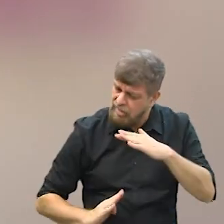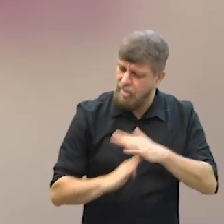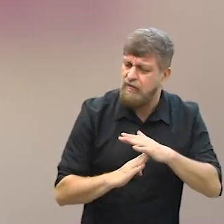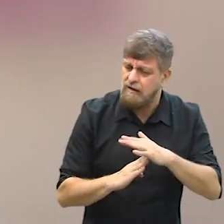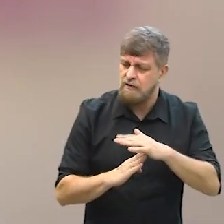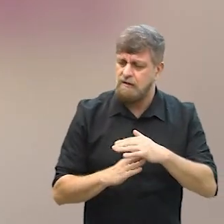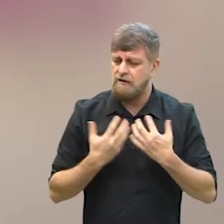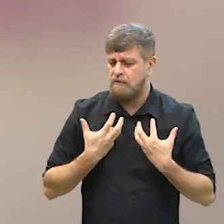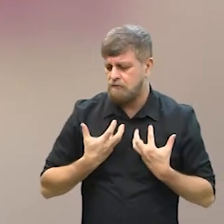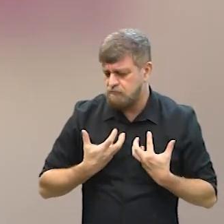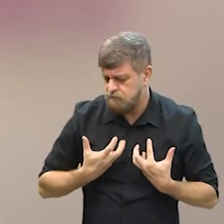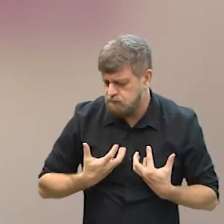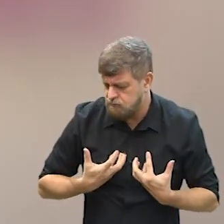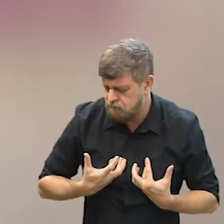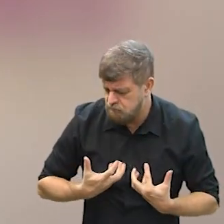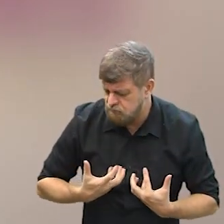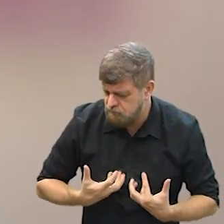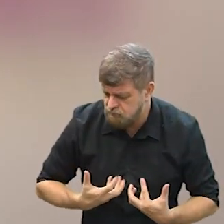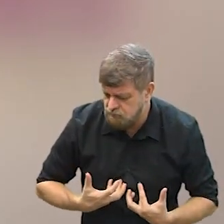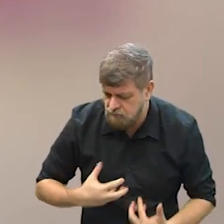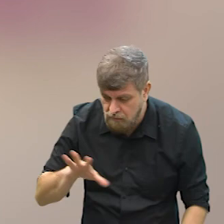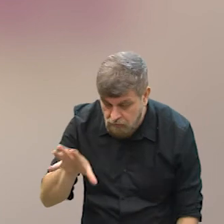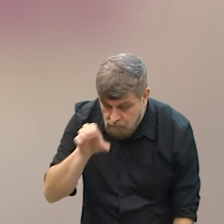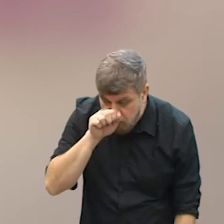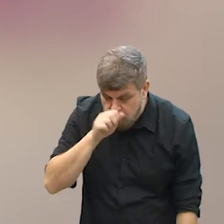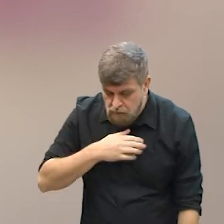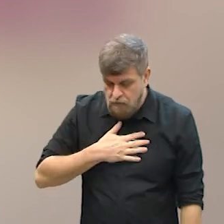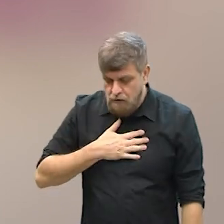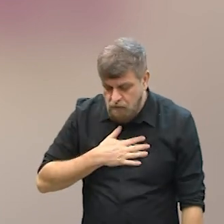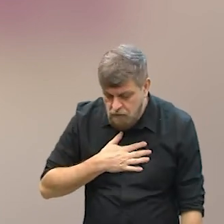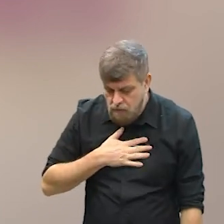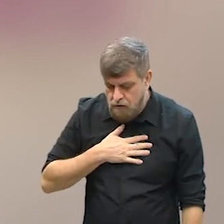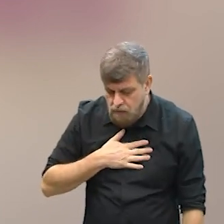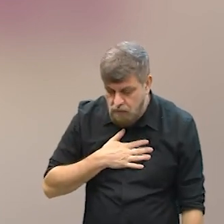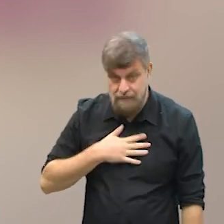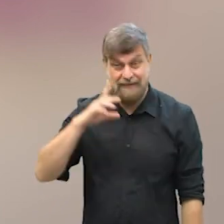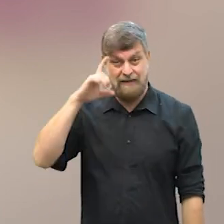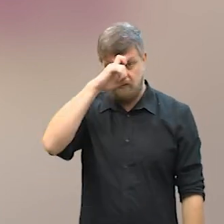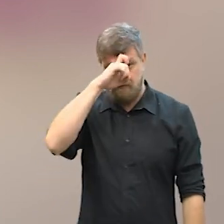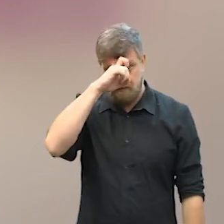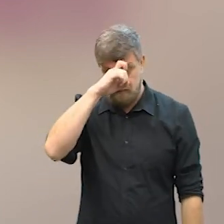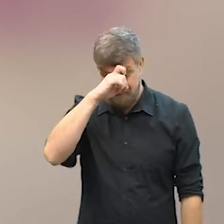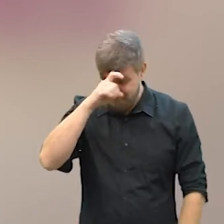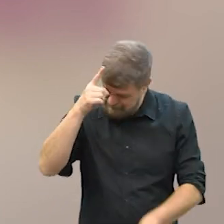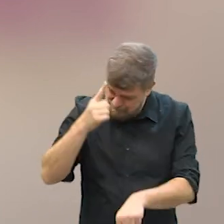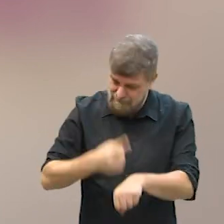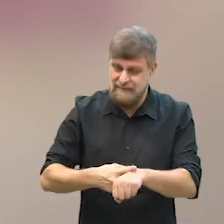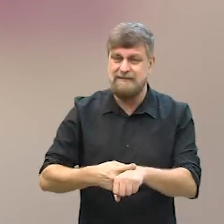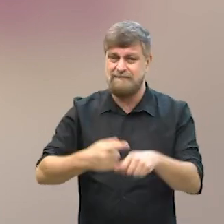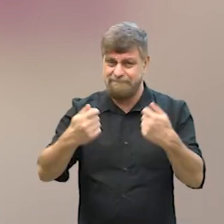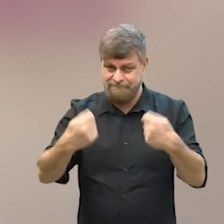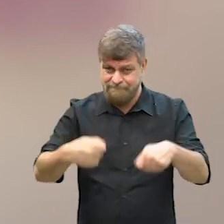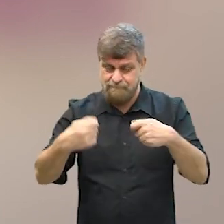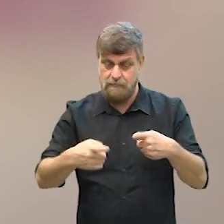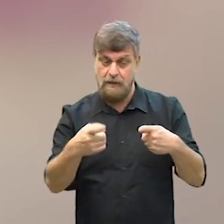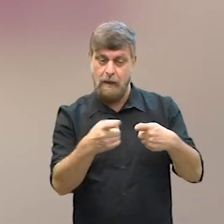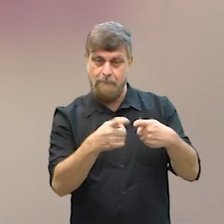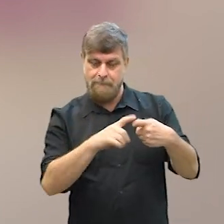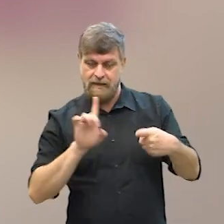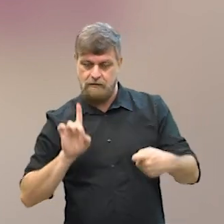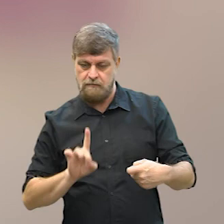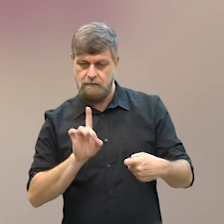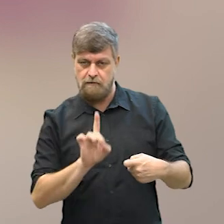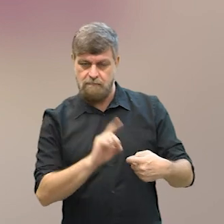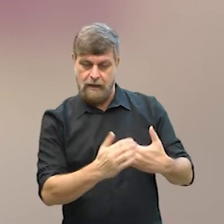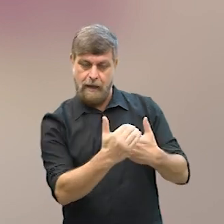tolera, e que a partir de determinado momento passa a ter dificuldade de exercê-los, é interessante e necessário que